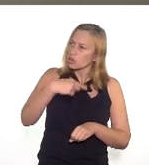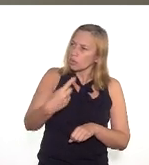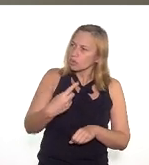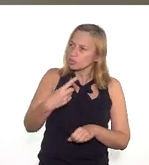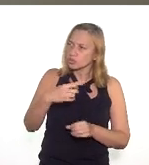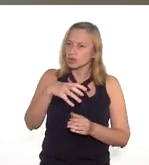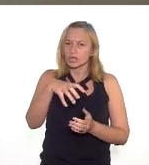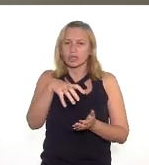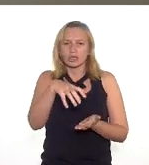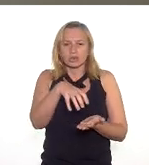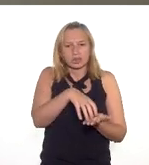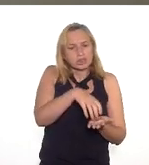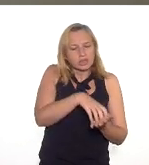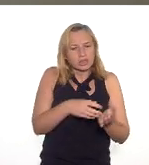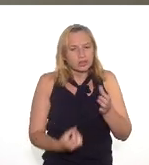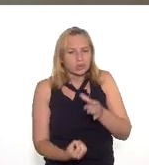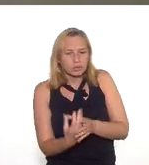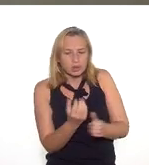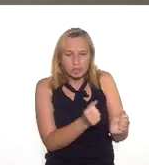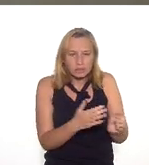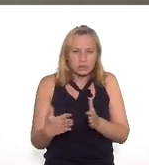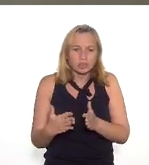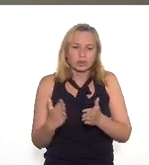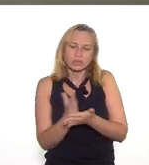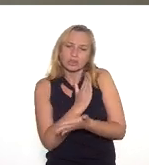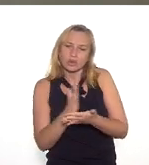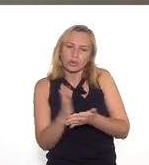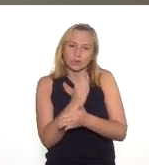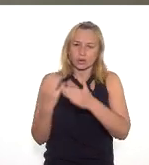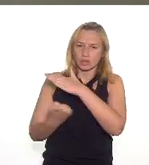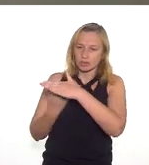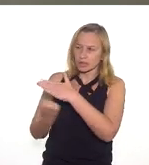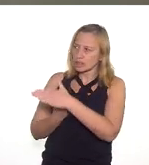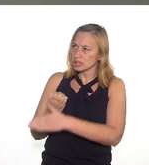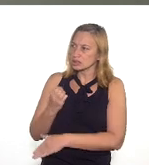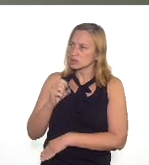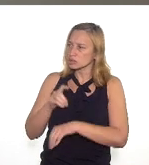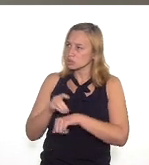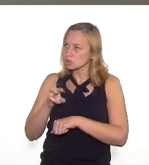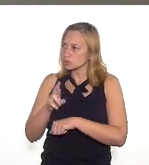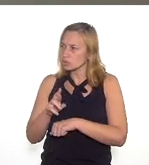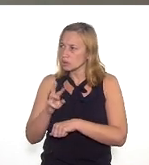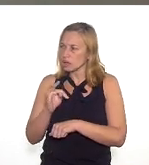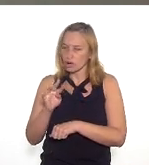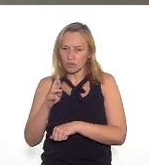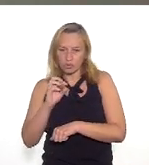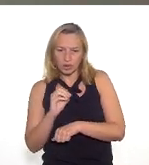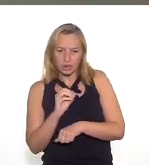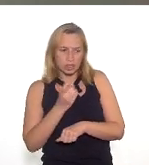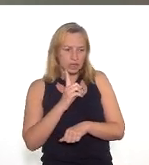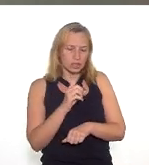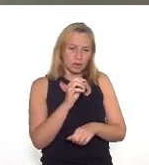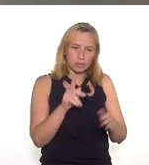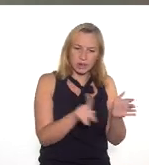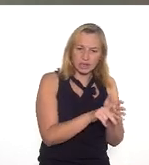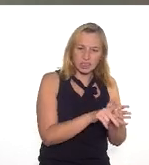produção de alguma concessionária, doutor Alfredo, que não seja na Ilha do